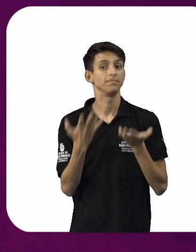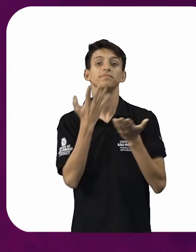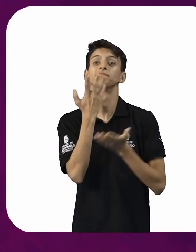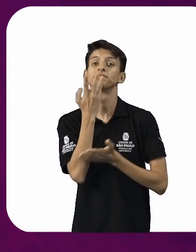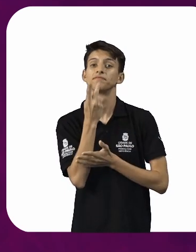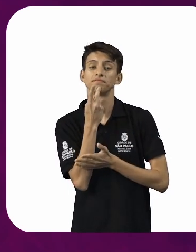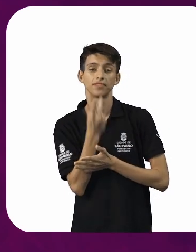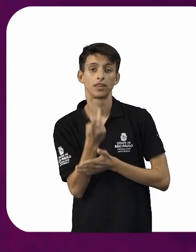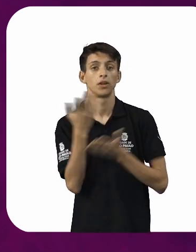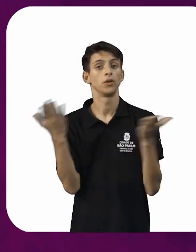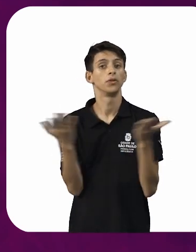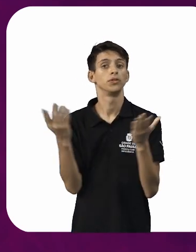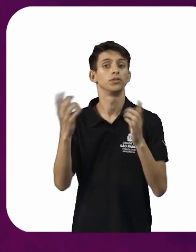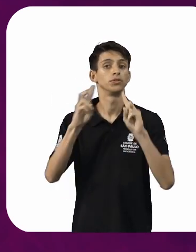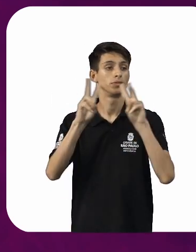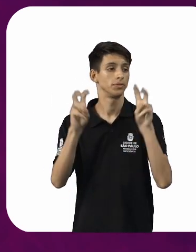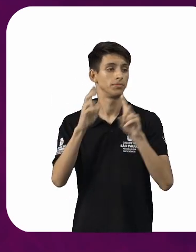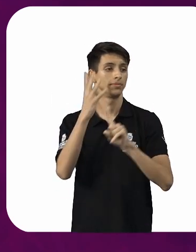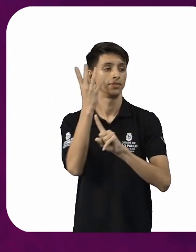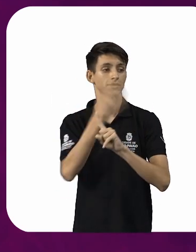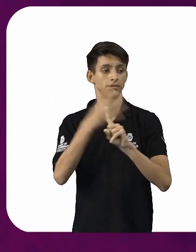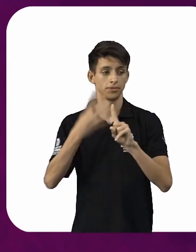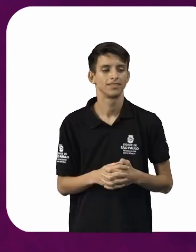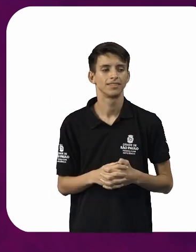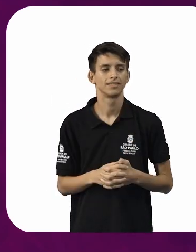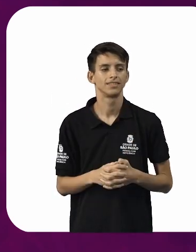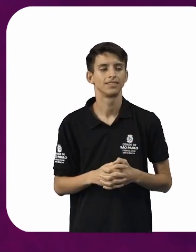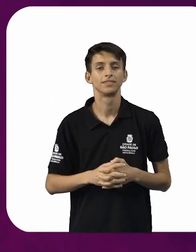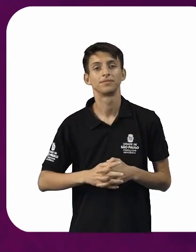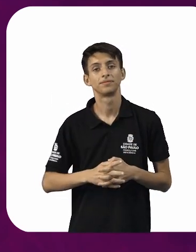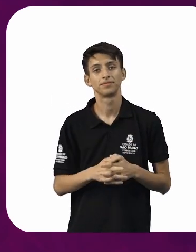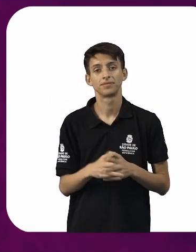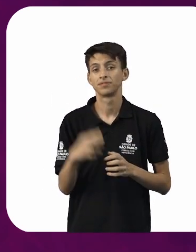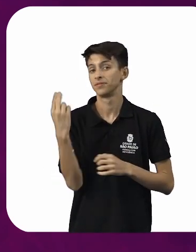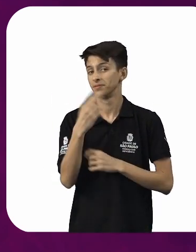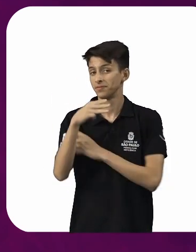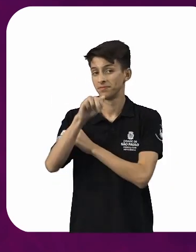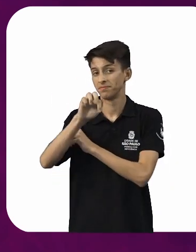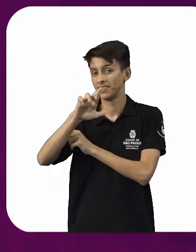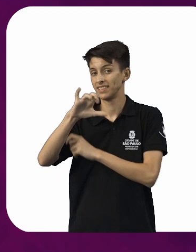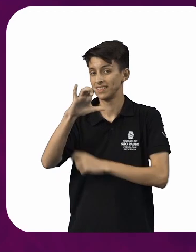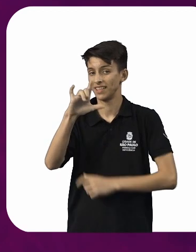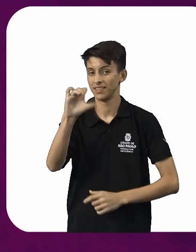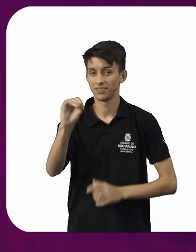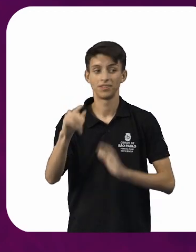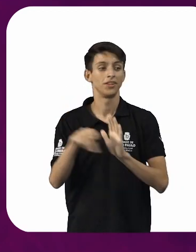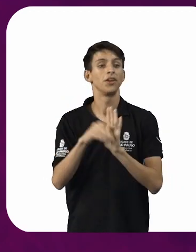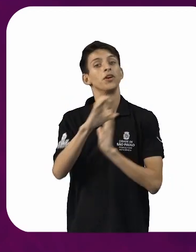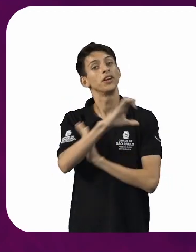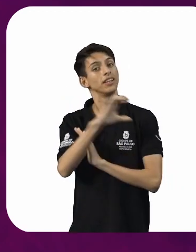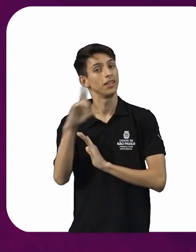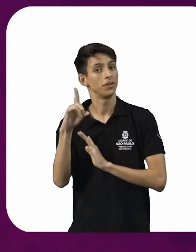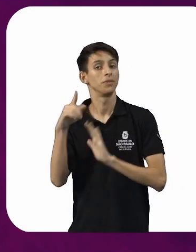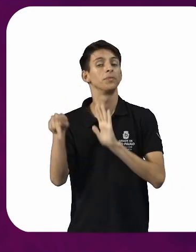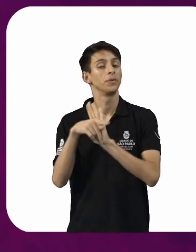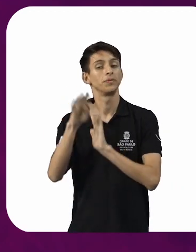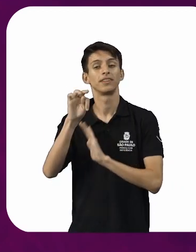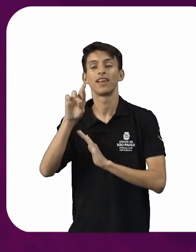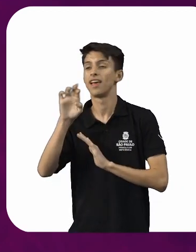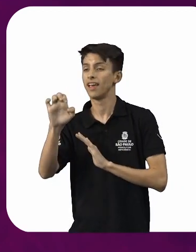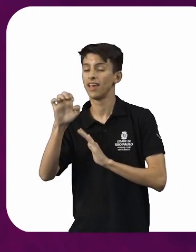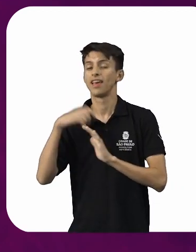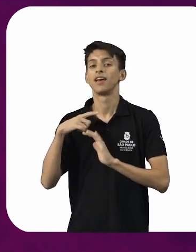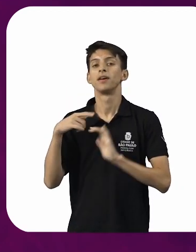Então, vamos hoje falar sobre LGBTfobia. Meu nome é Marcelo Lessi, eu sou coordenador de mídias e campanhas do Tribunal Regional Eleitoral de São